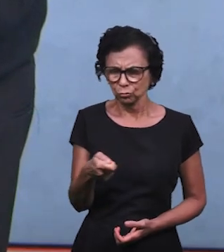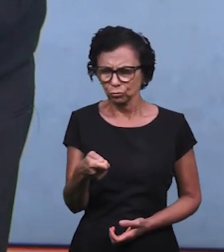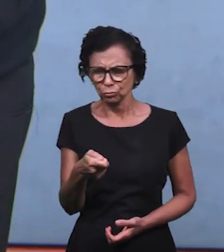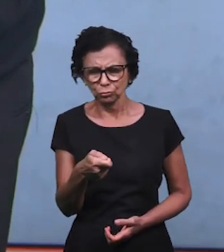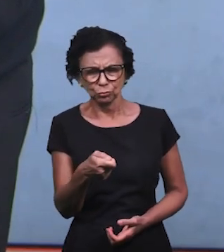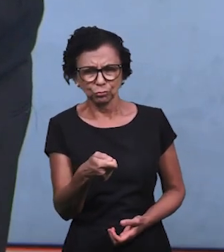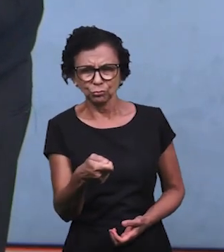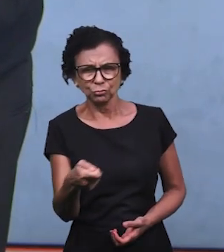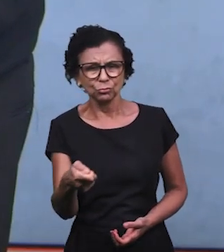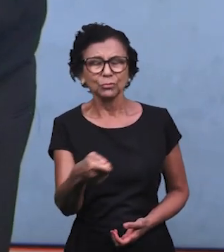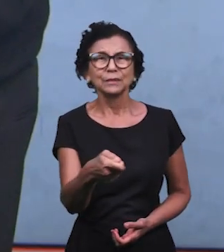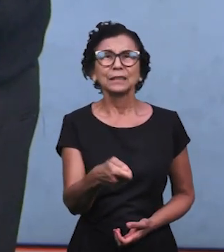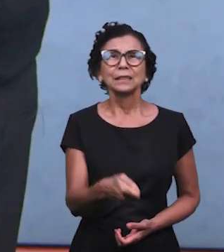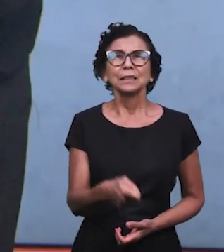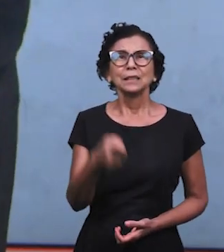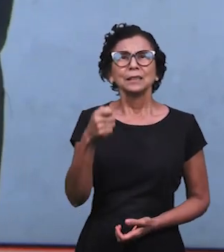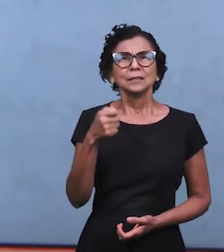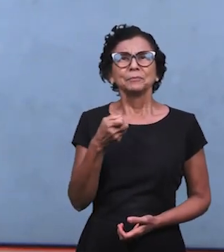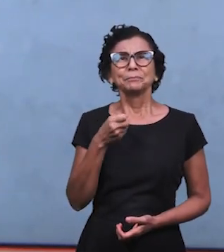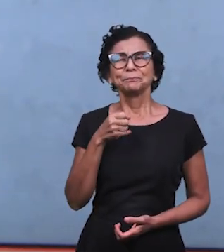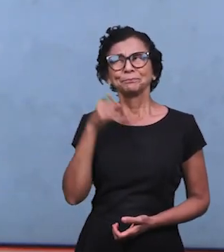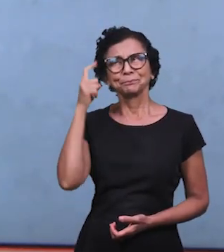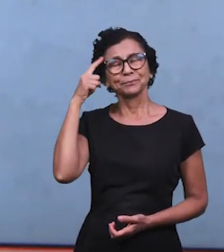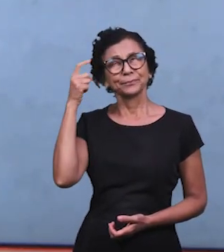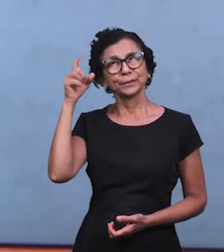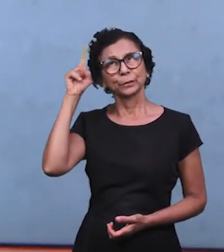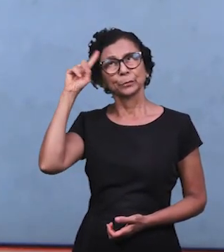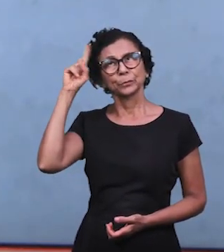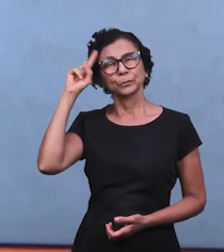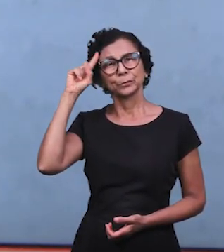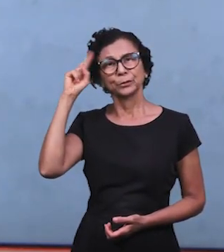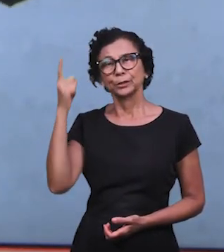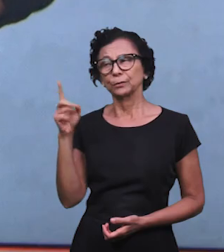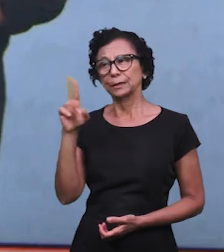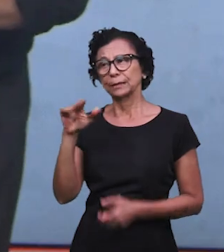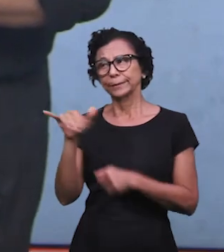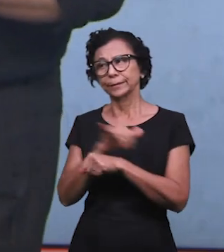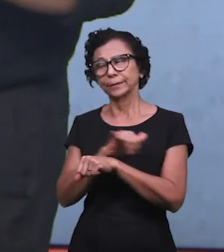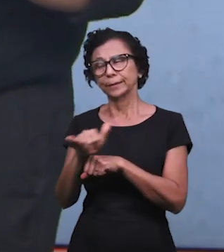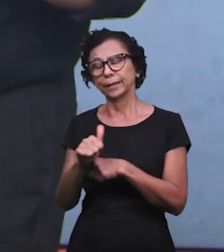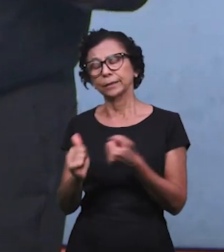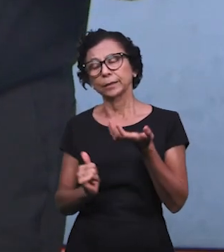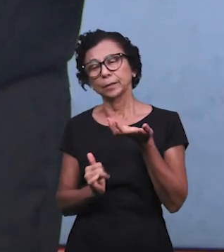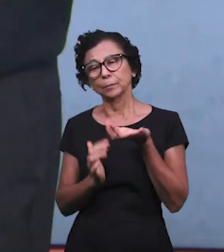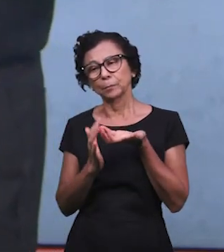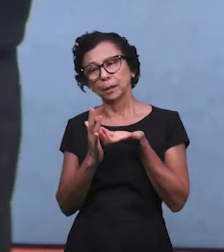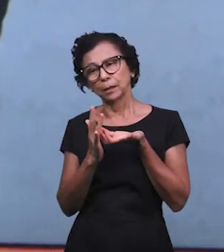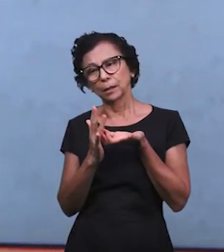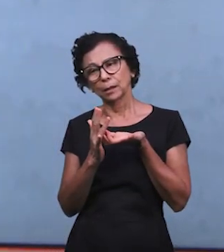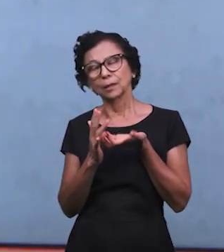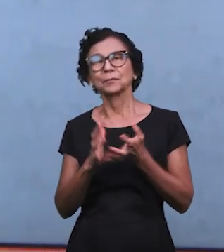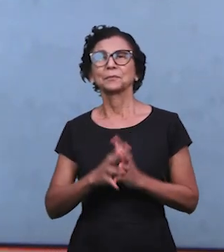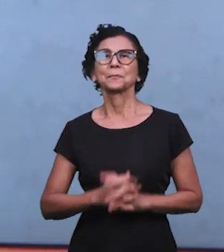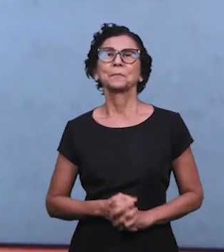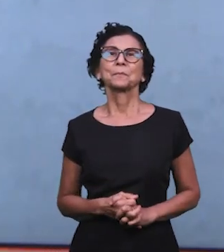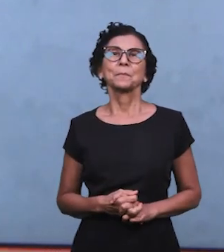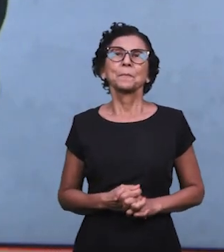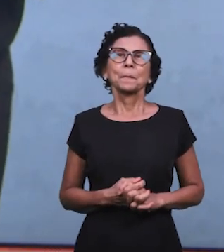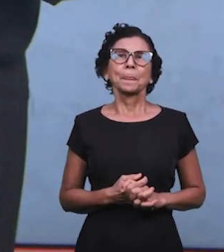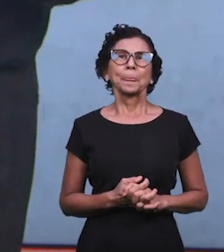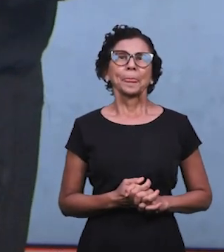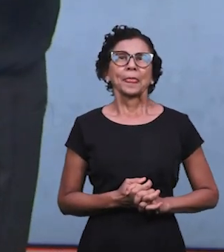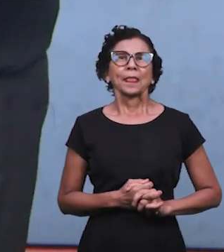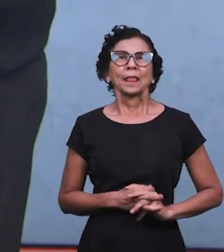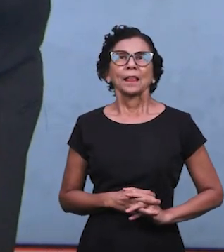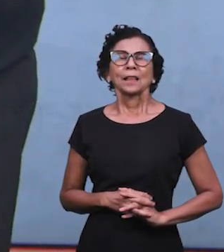um negócio. Jesus amado. Vamos fazer um teste agora, hein, Cecília? O que nós vamos fazer? Eu vou pedir aqui para nós fazermos um teste